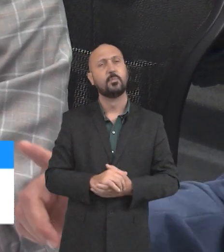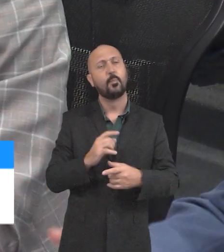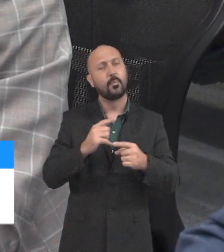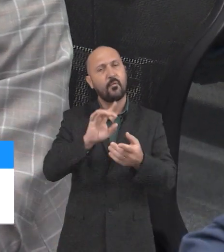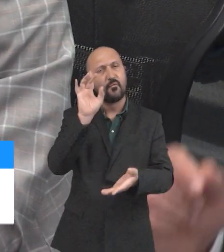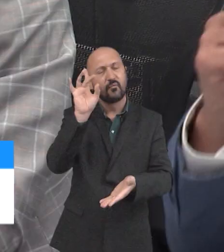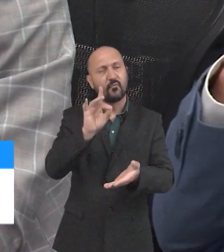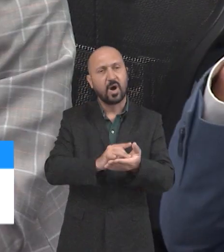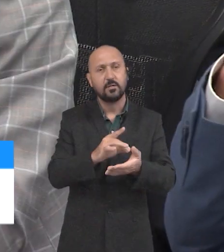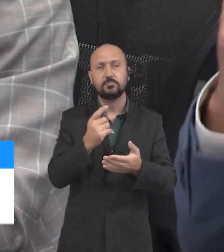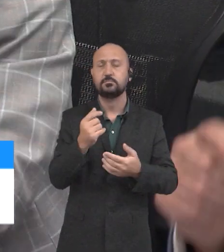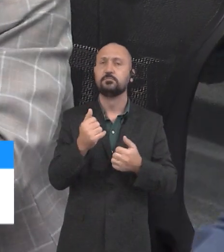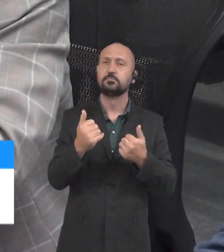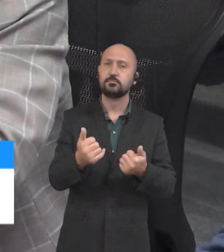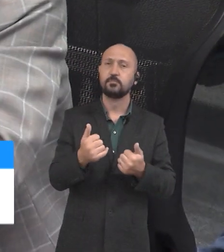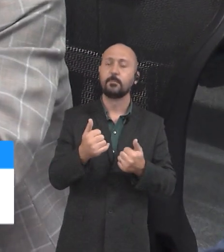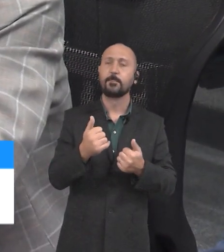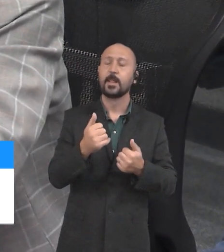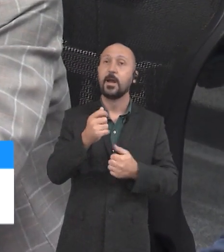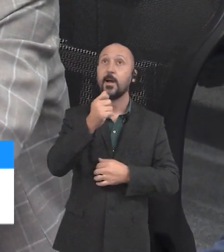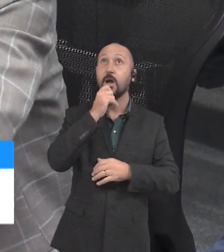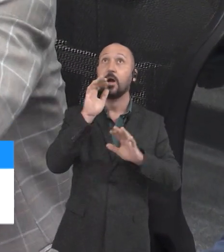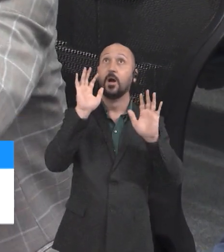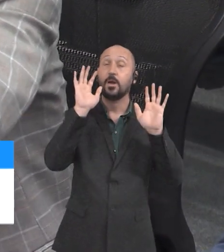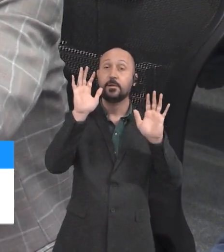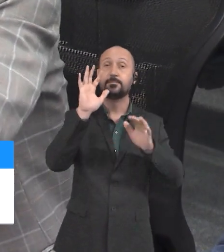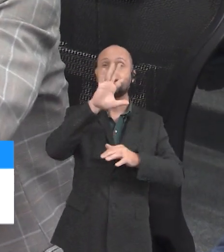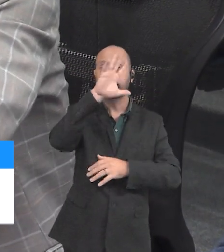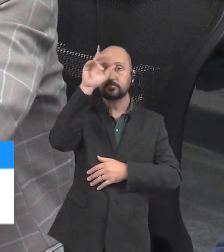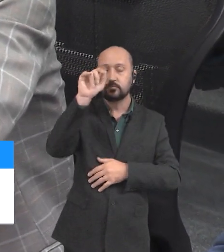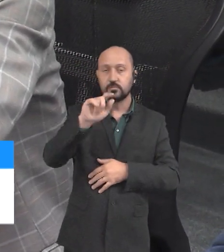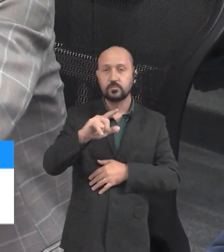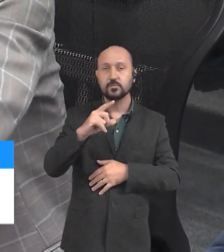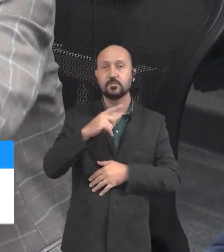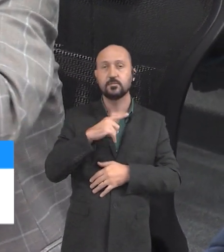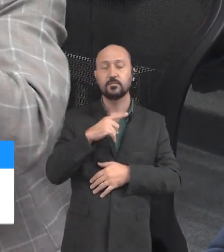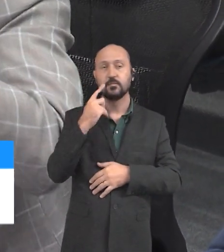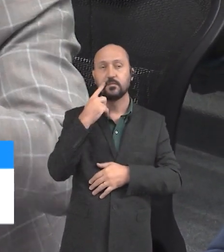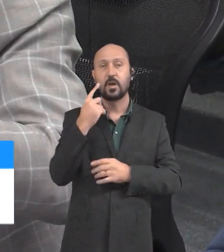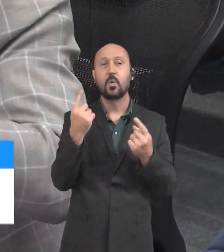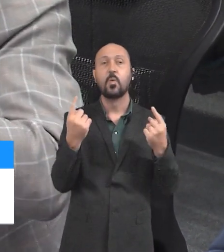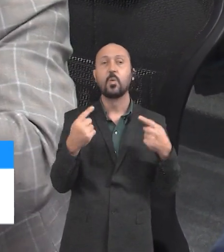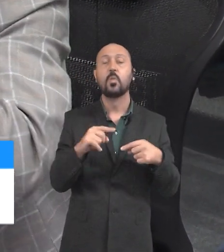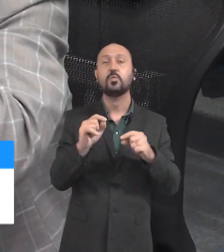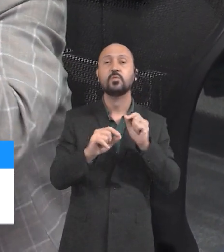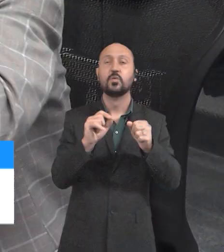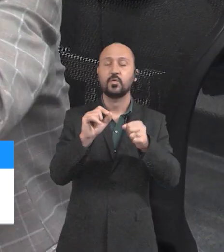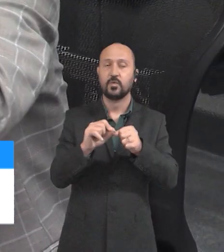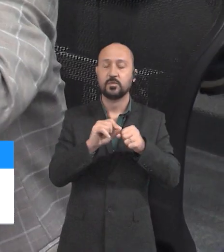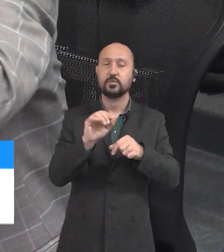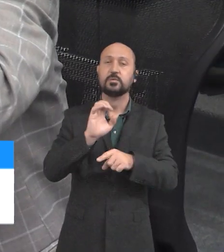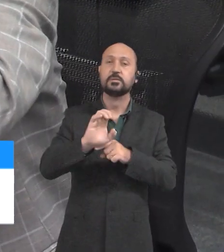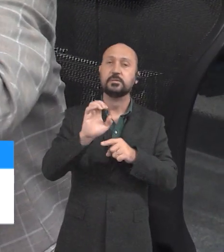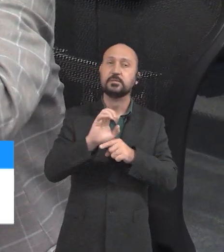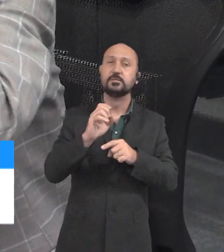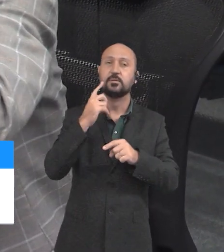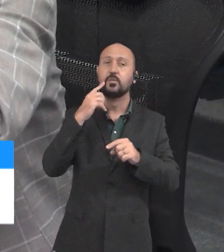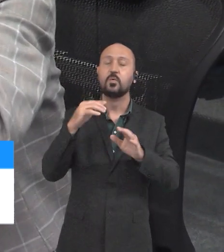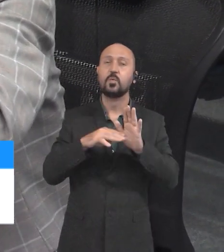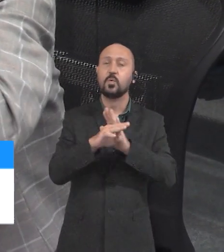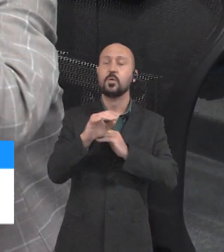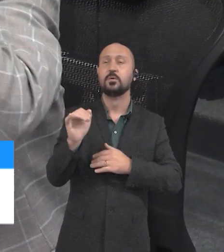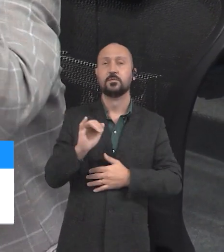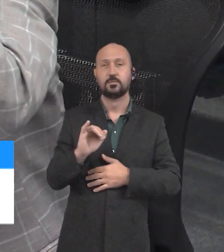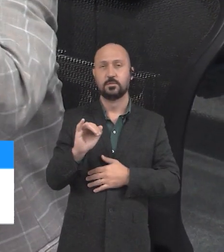estado, porque realmente está indo, ainda bem que o Mato Grosso do Sul está indo na contramão do que faz